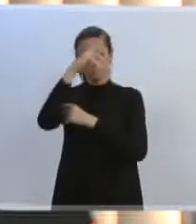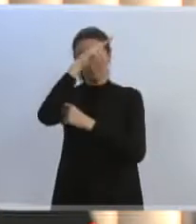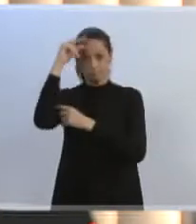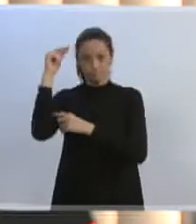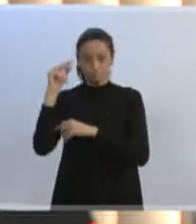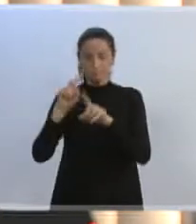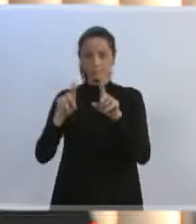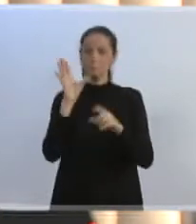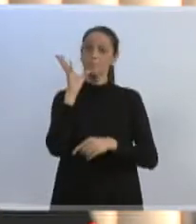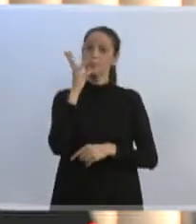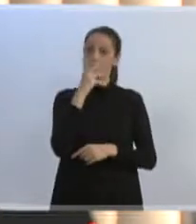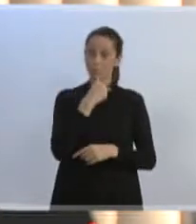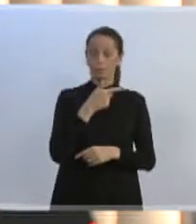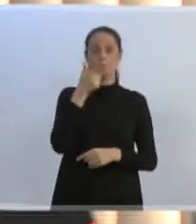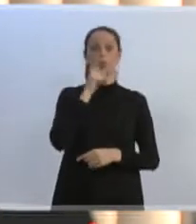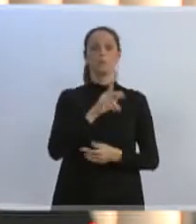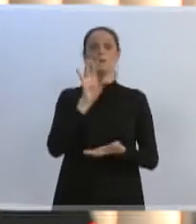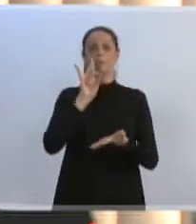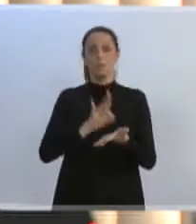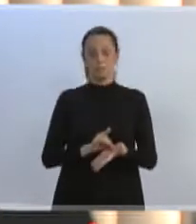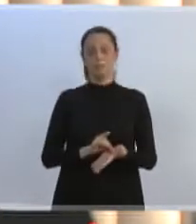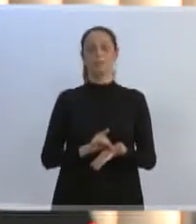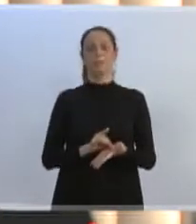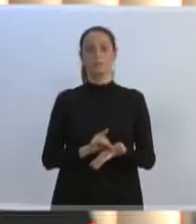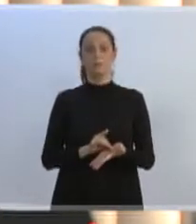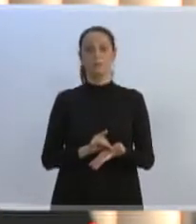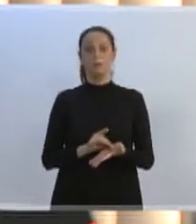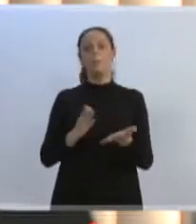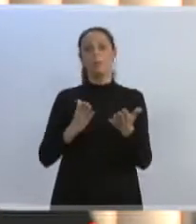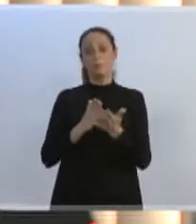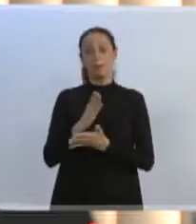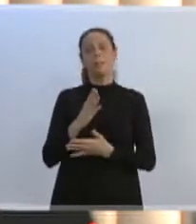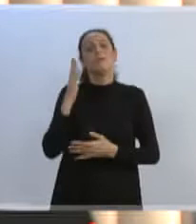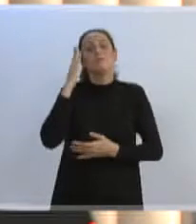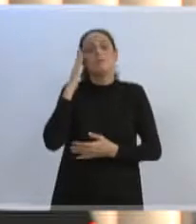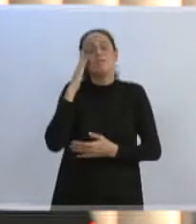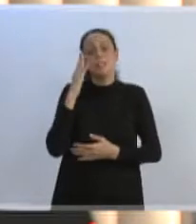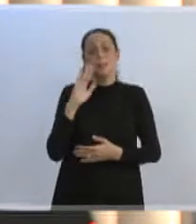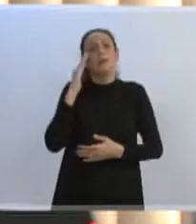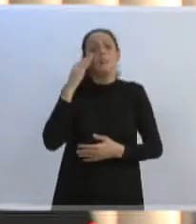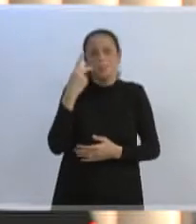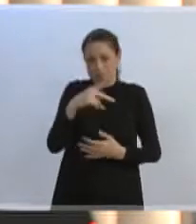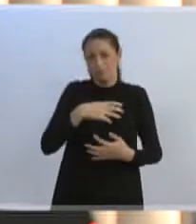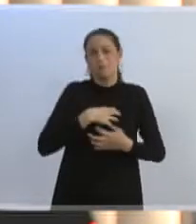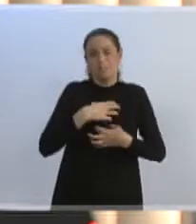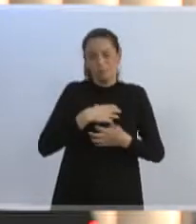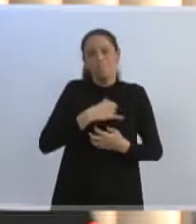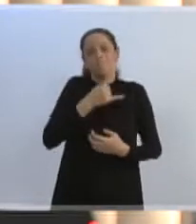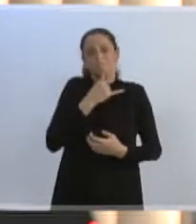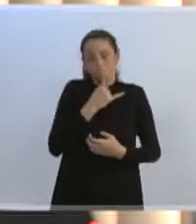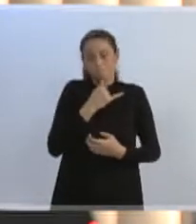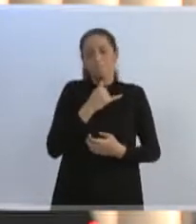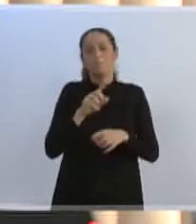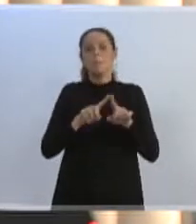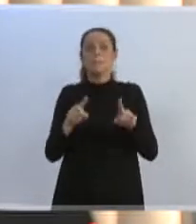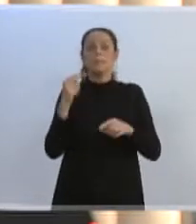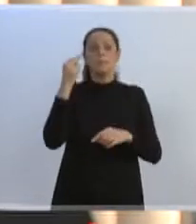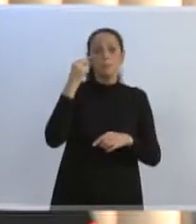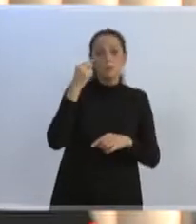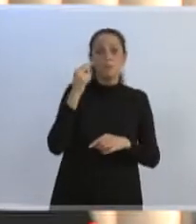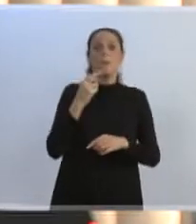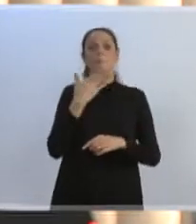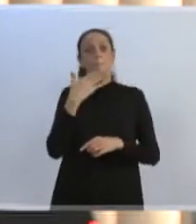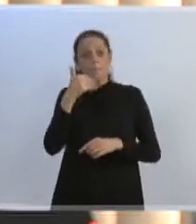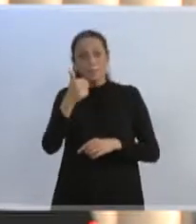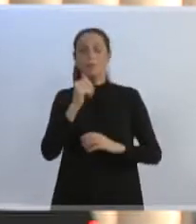que demoram para conseguir ser instaurados. E aí eu entendo o sentimento do vereador nesse sentido. Acho que a gente pode aumentar e